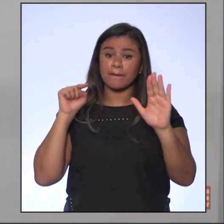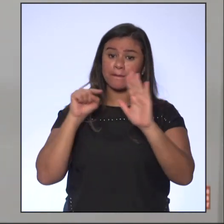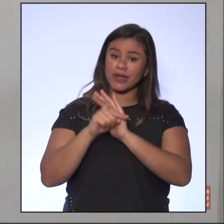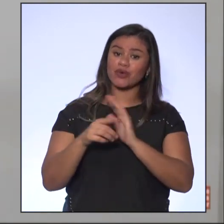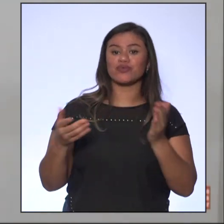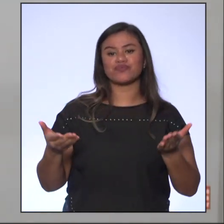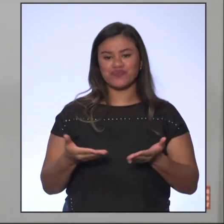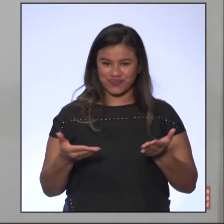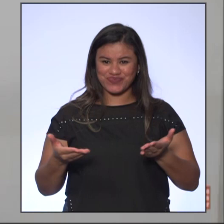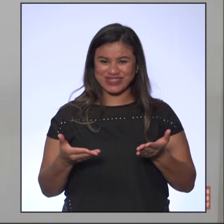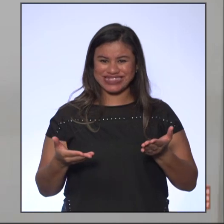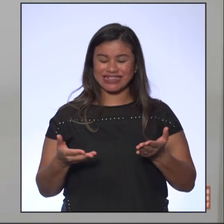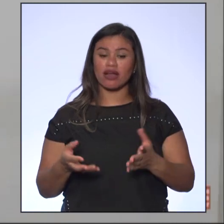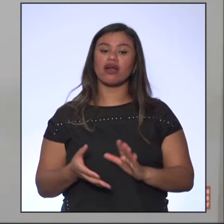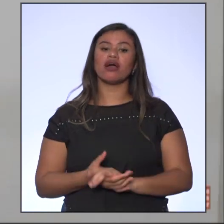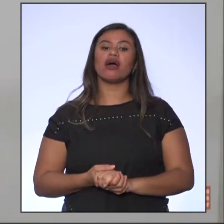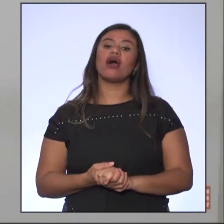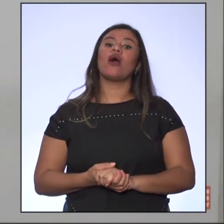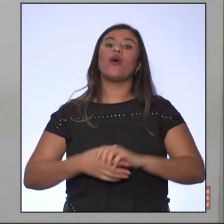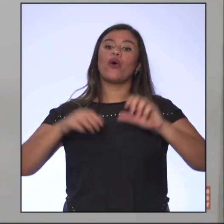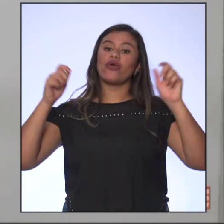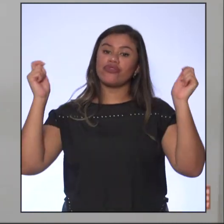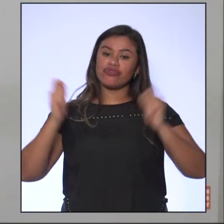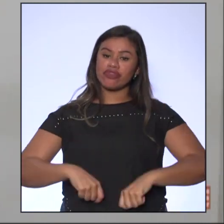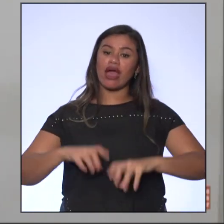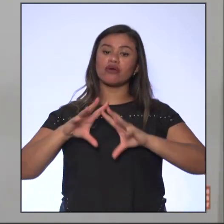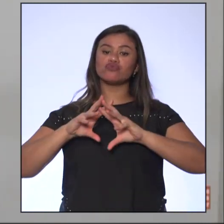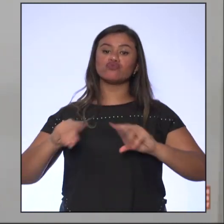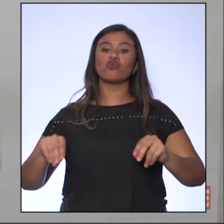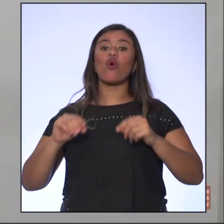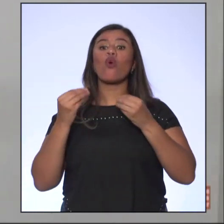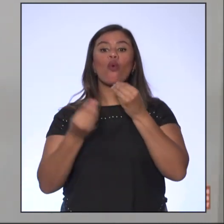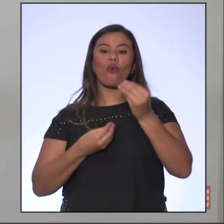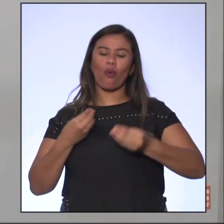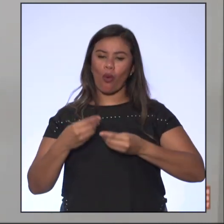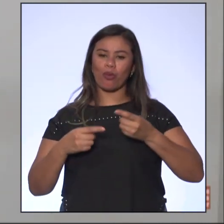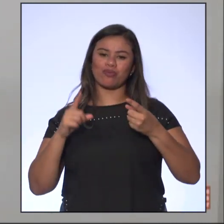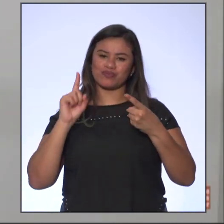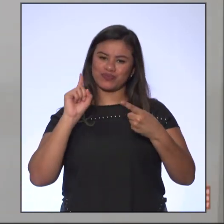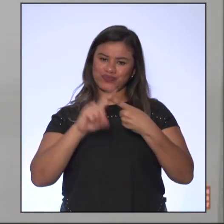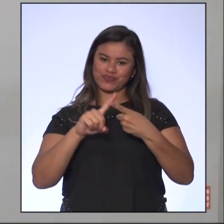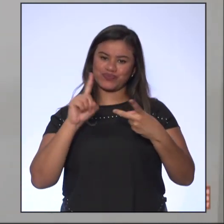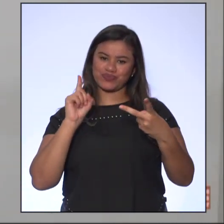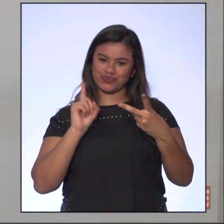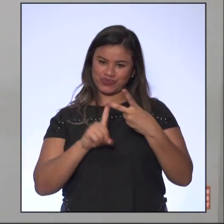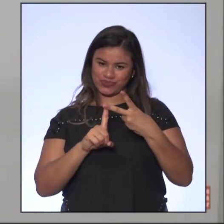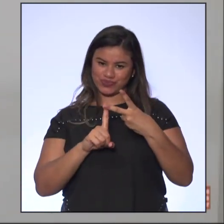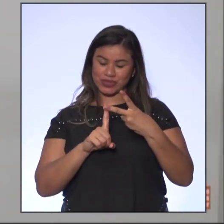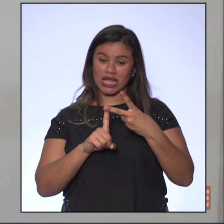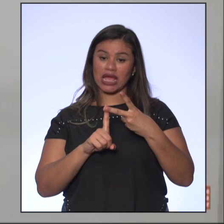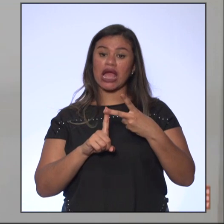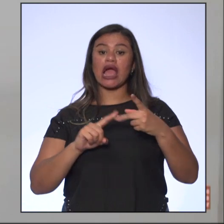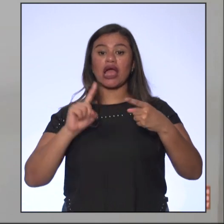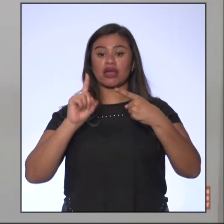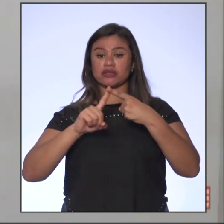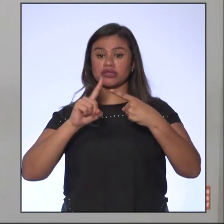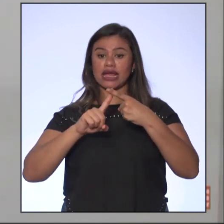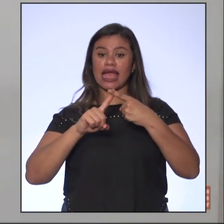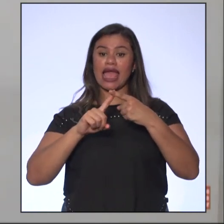seria a regra de 3, simples e direta. Porque você sabe que o total que tem na questão